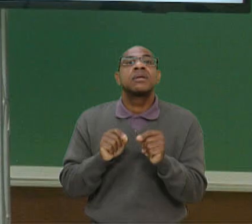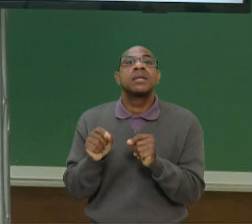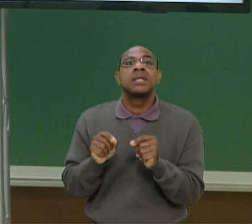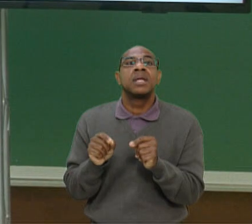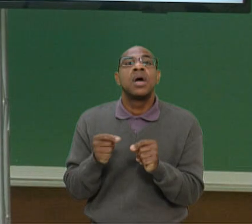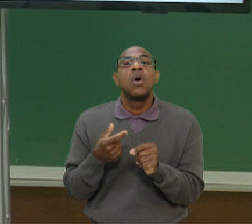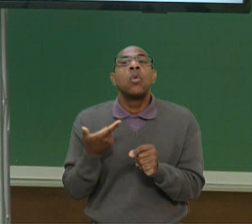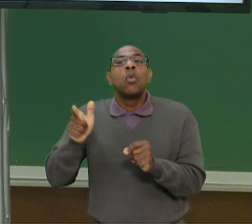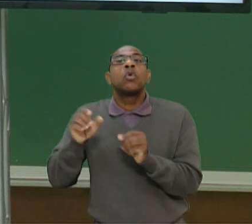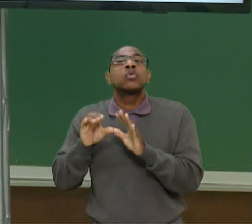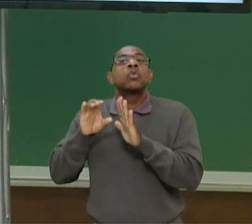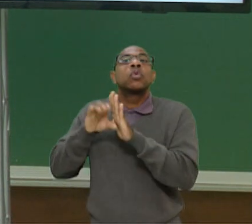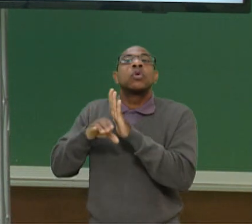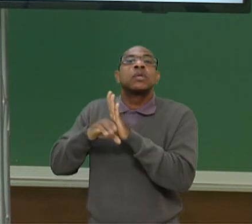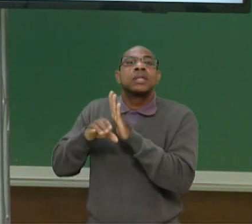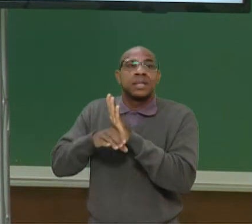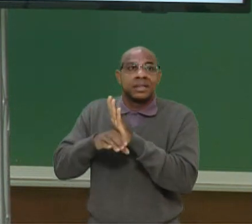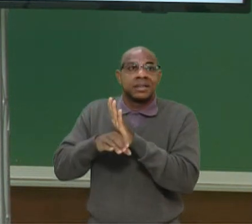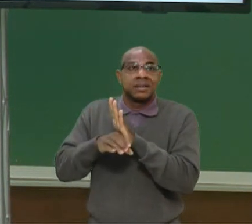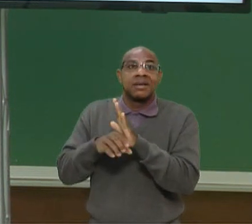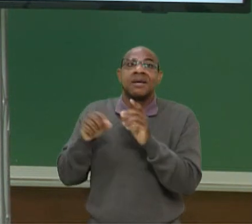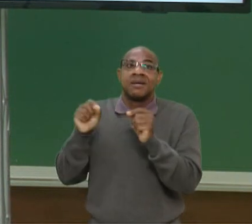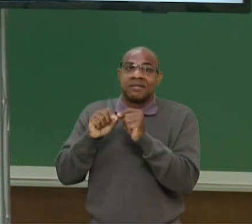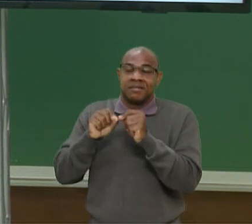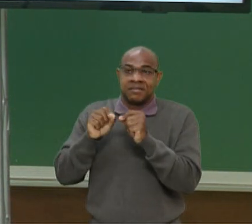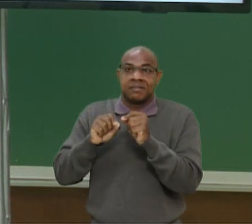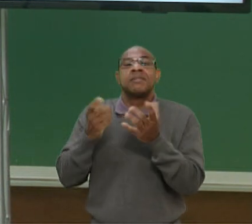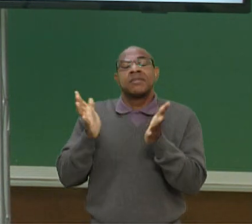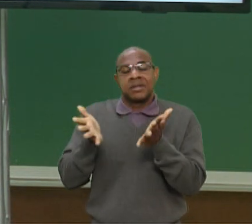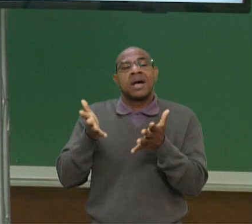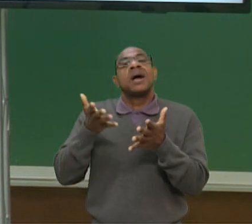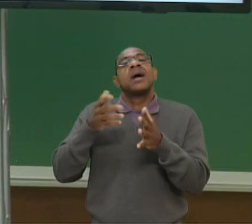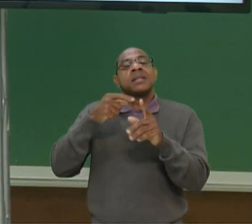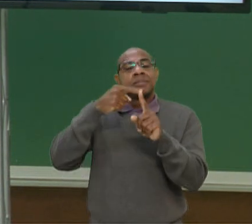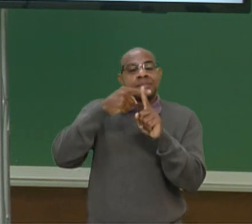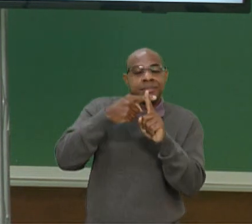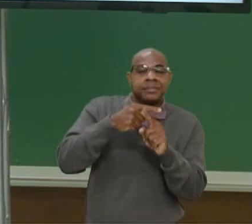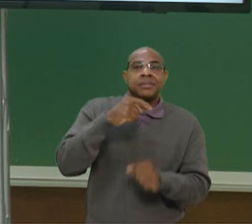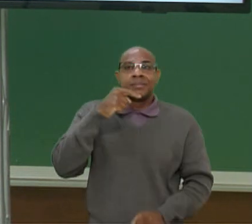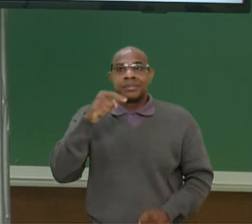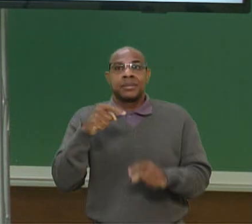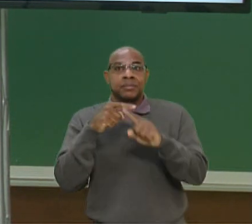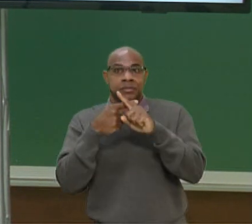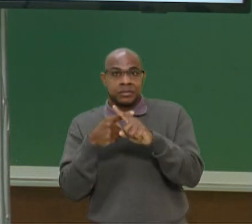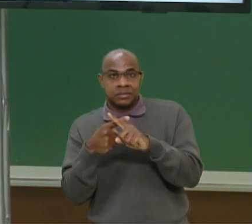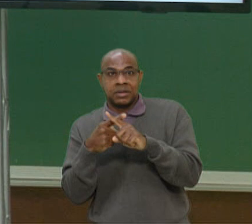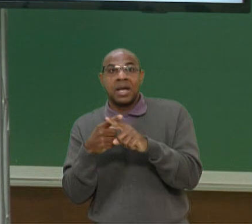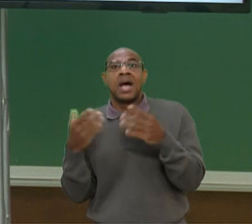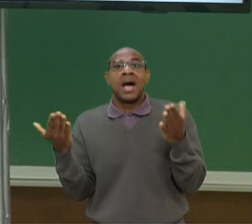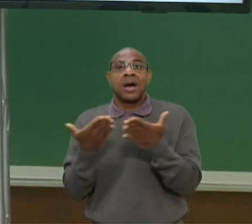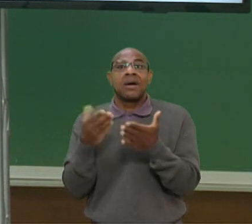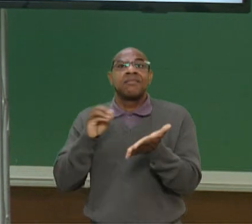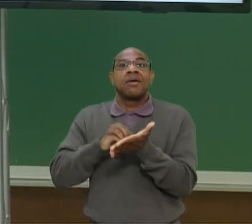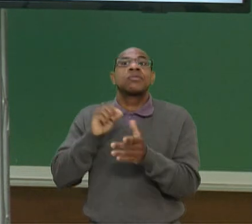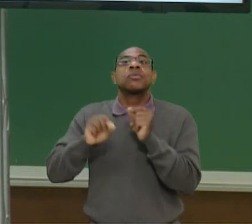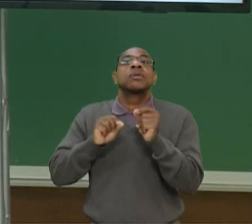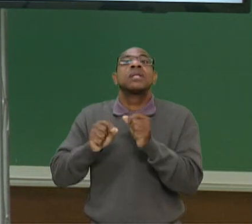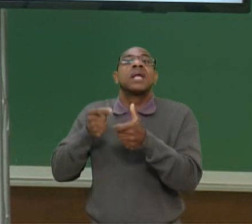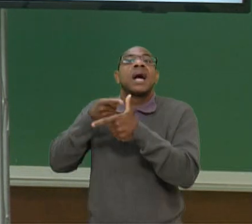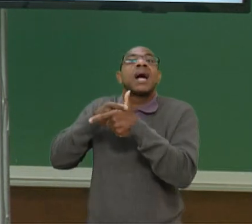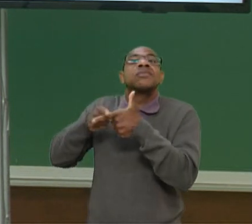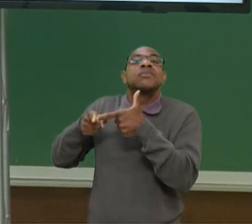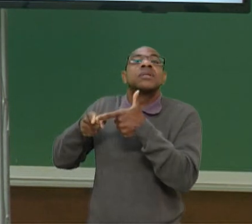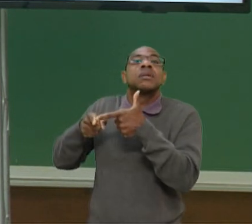outro conceito. A gente falou da adição, da subtração, multiplicação, agora está voltando o quê? A